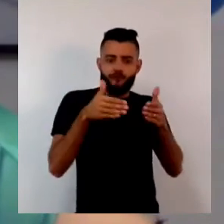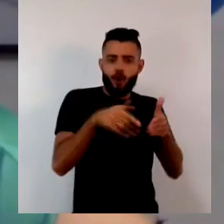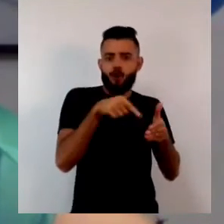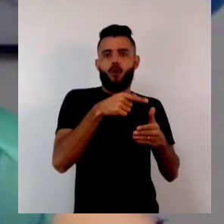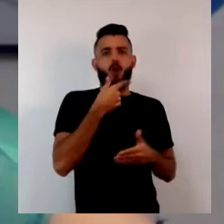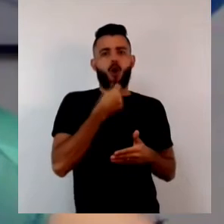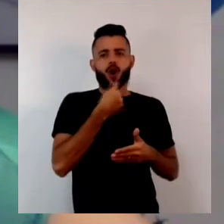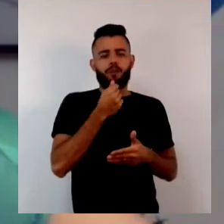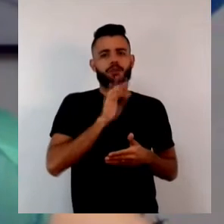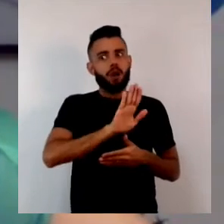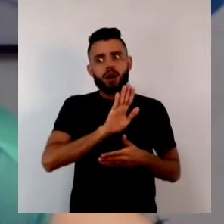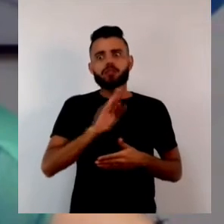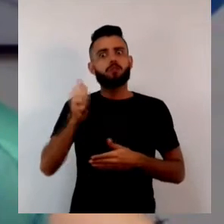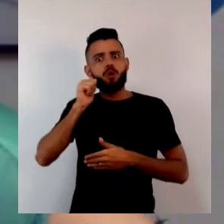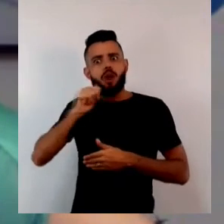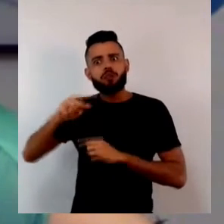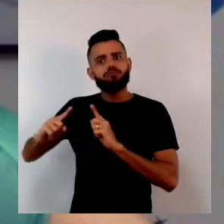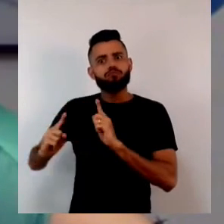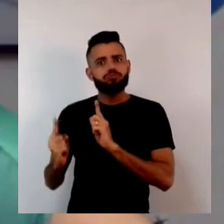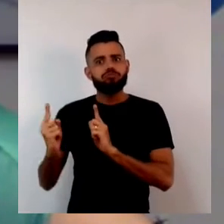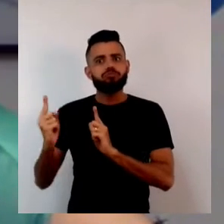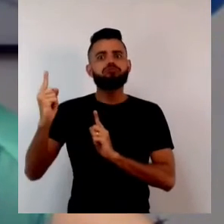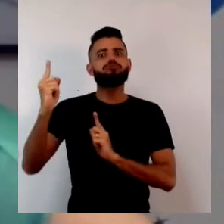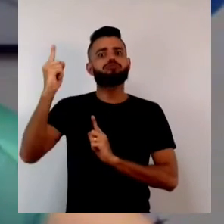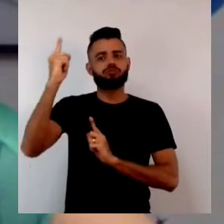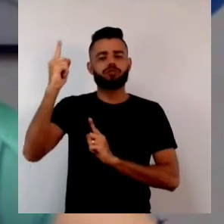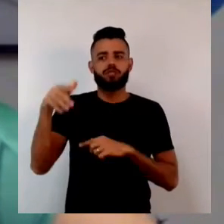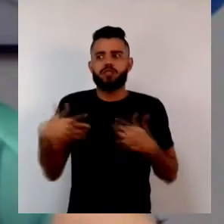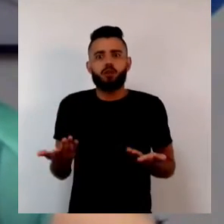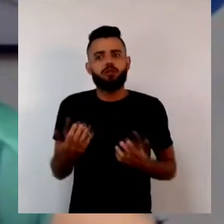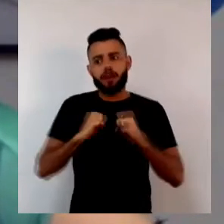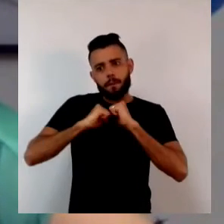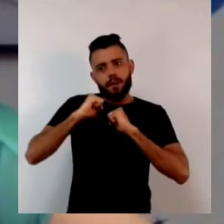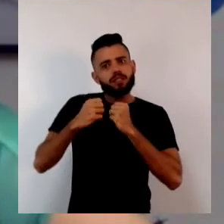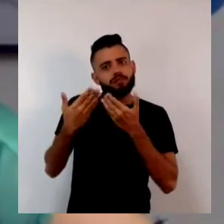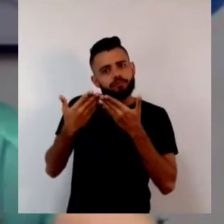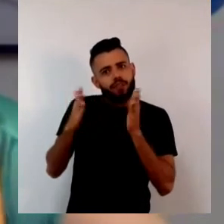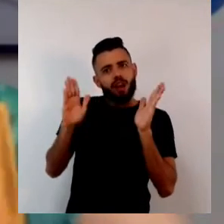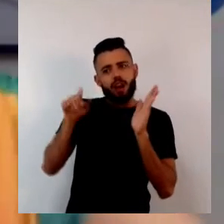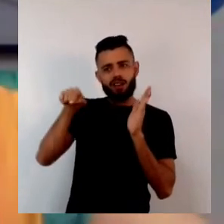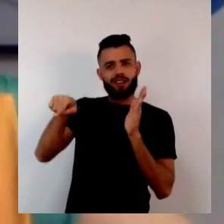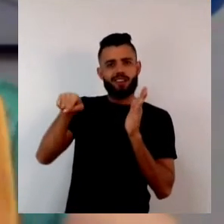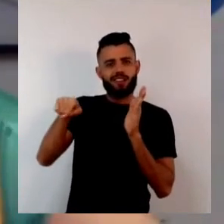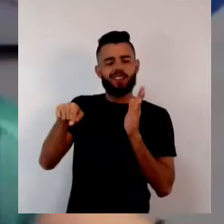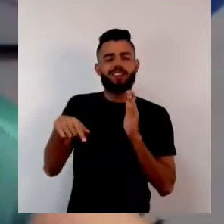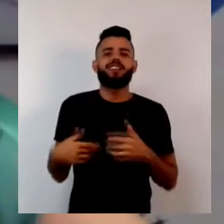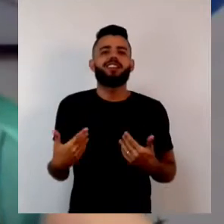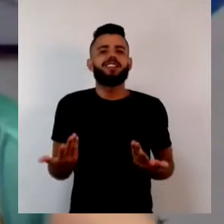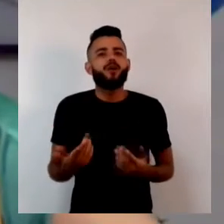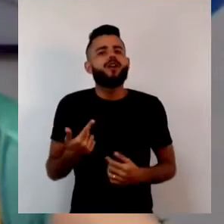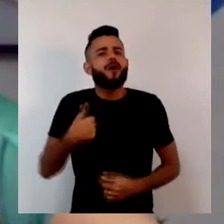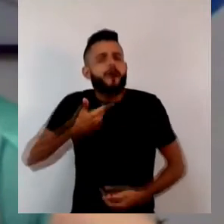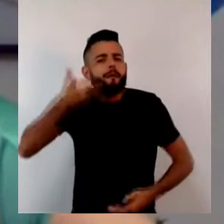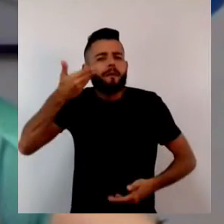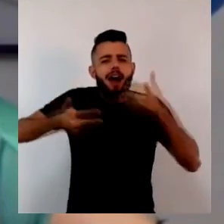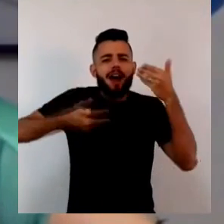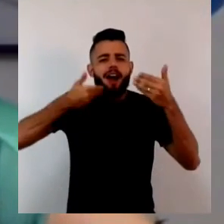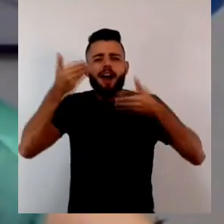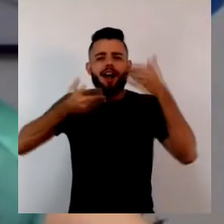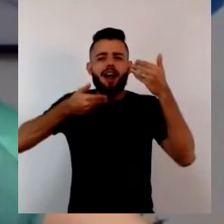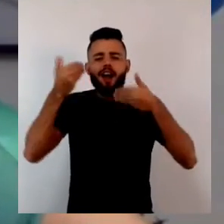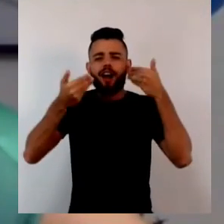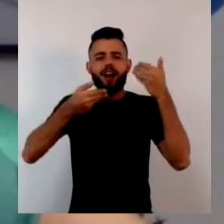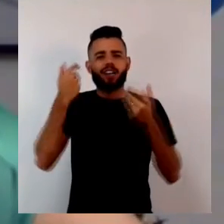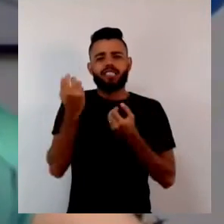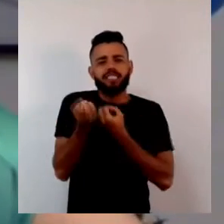aptas a tomarem essas decisões. E eu fui ganhando esse repertório muito grande de dados, das pesquisas que